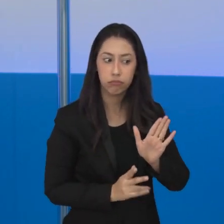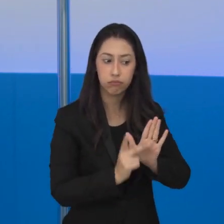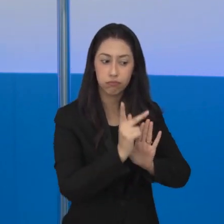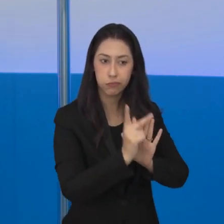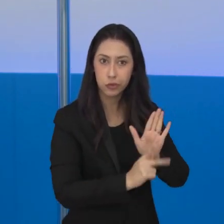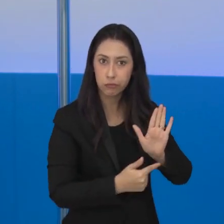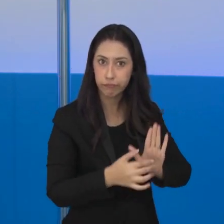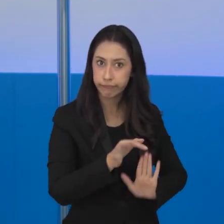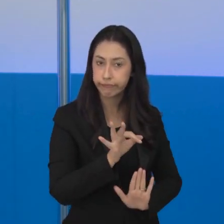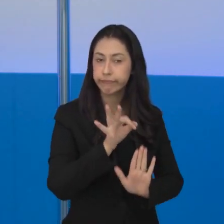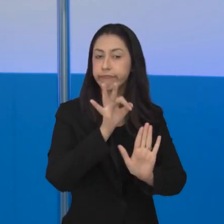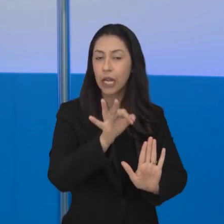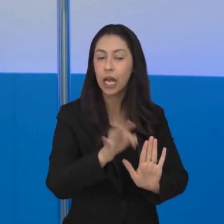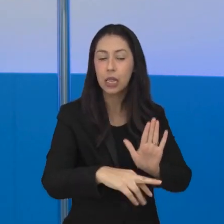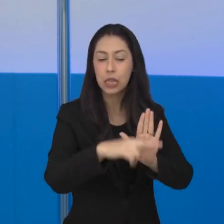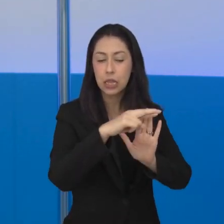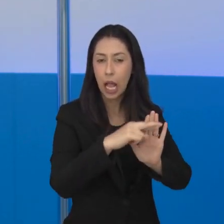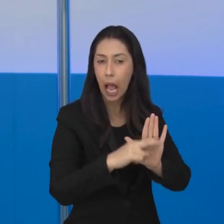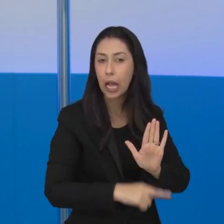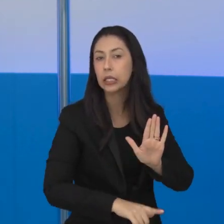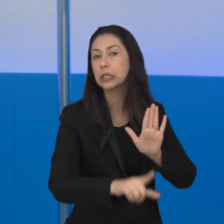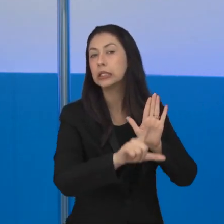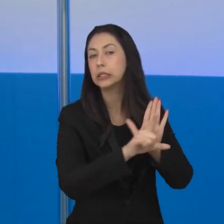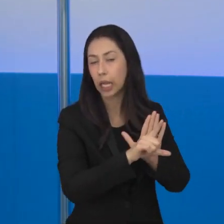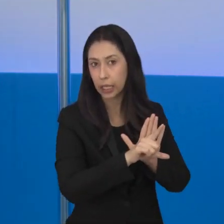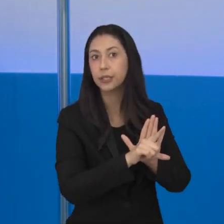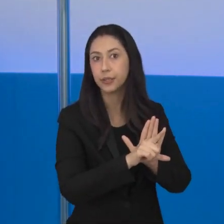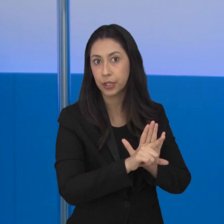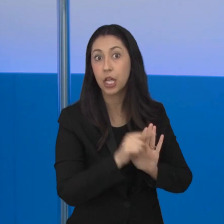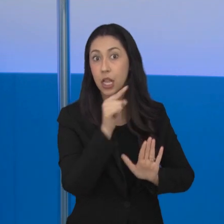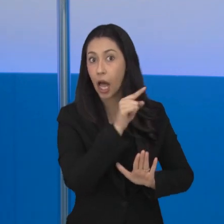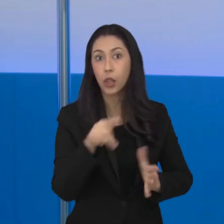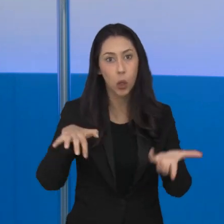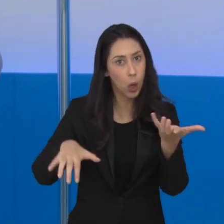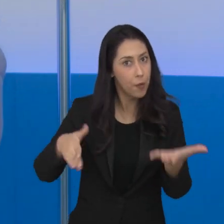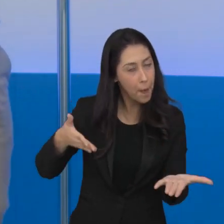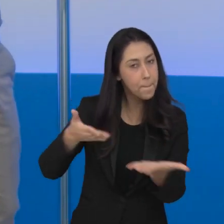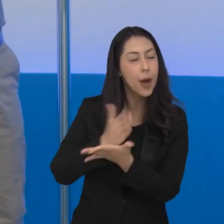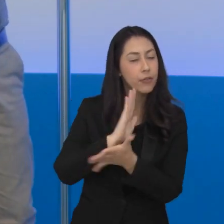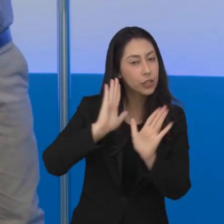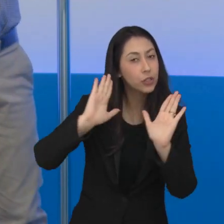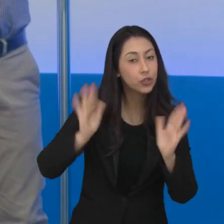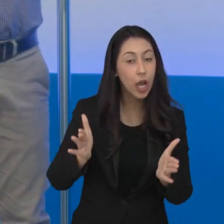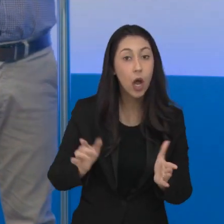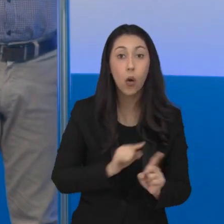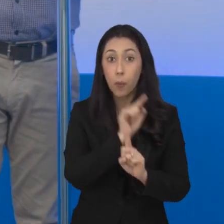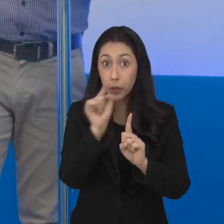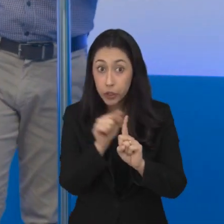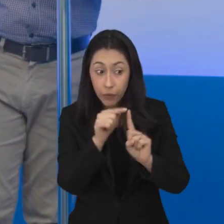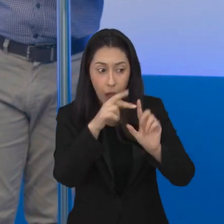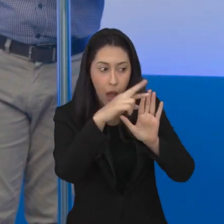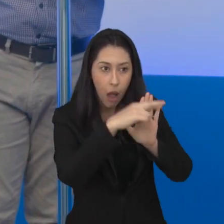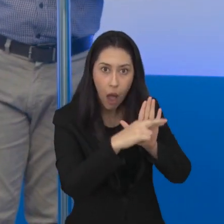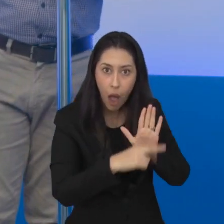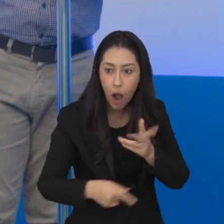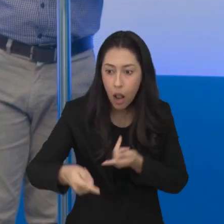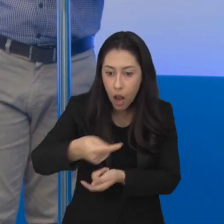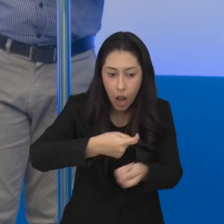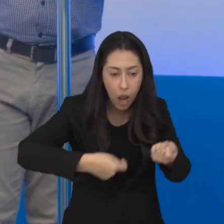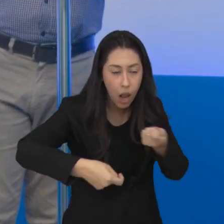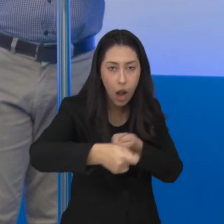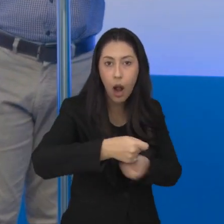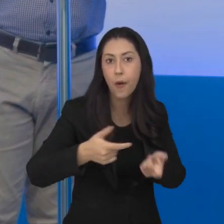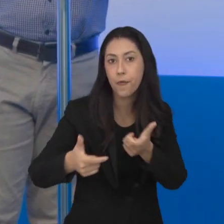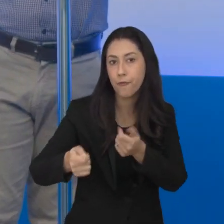o Marco Legal dos Jogos Eletrônicos, aprovado no Congresso. A ideia é estipular regras para o uso comercial dos games, desde